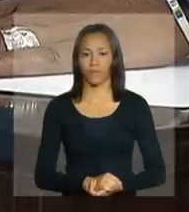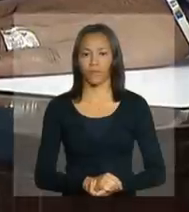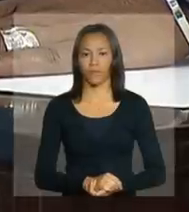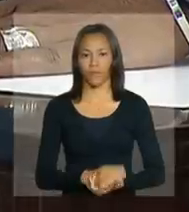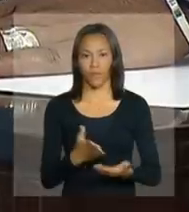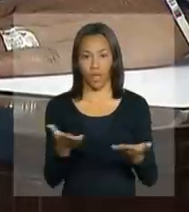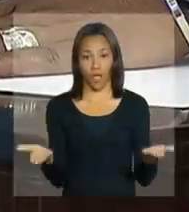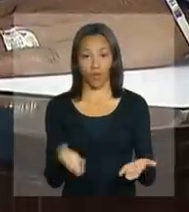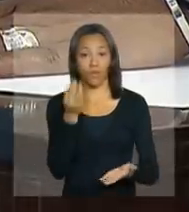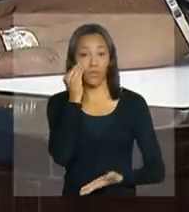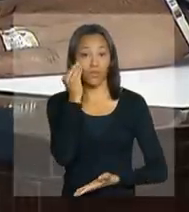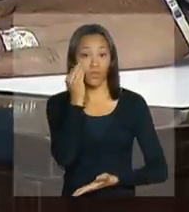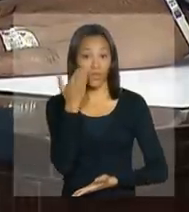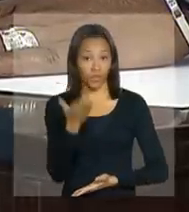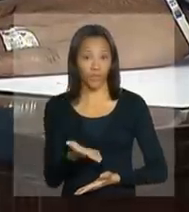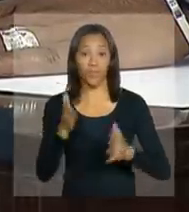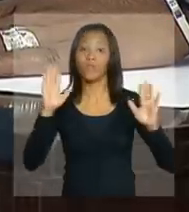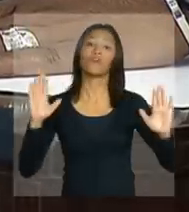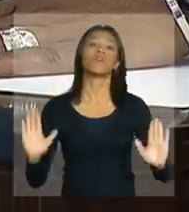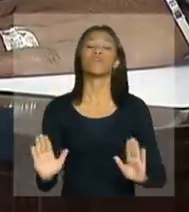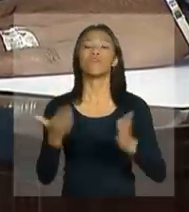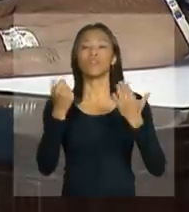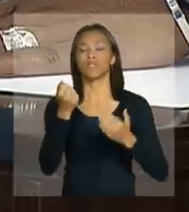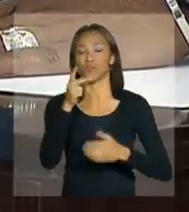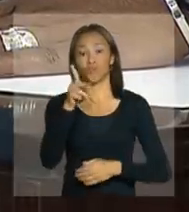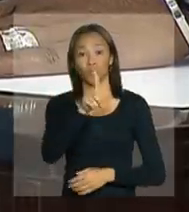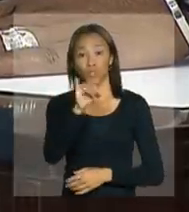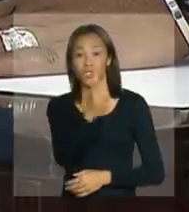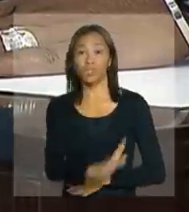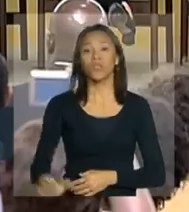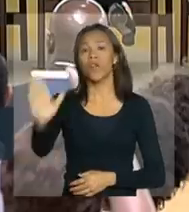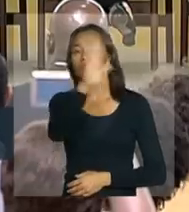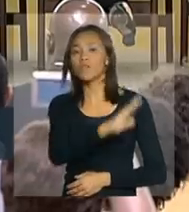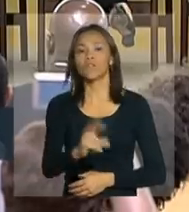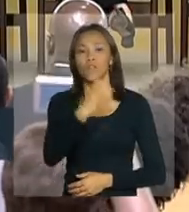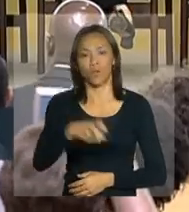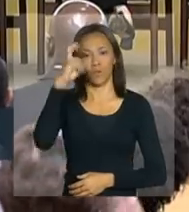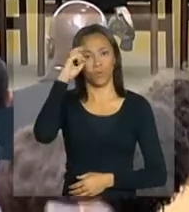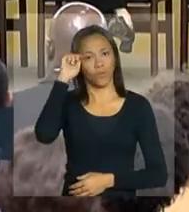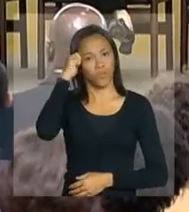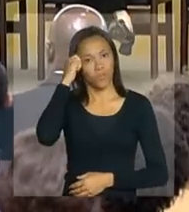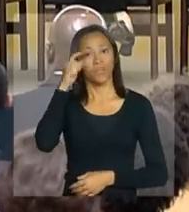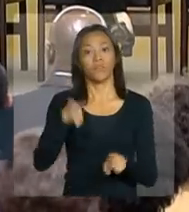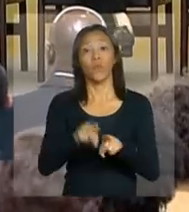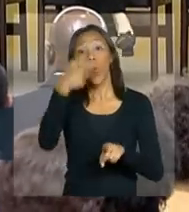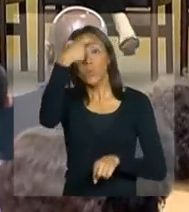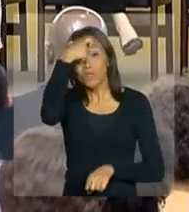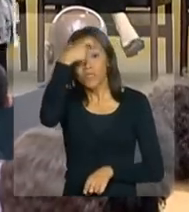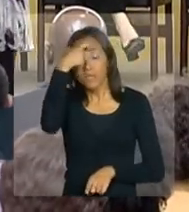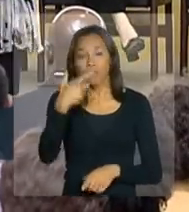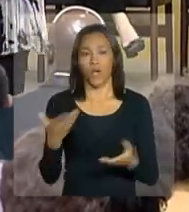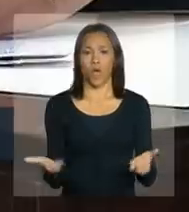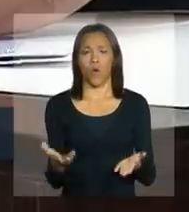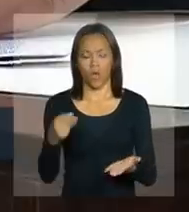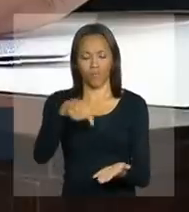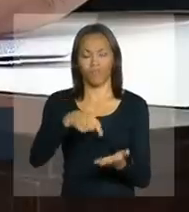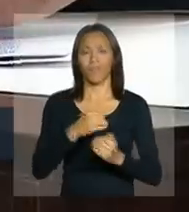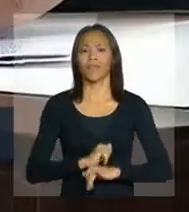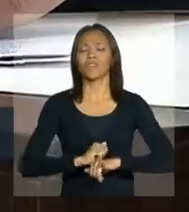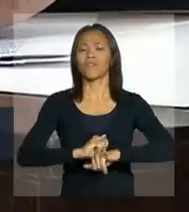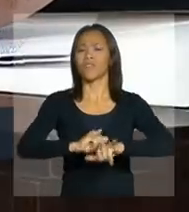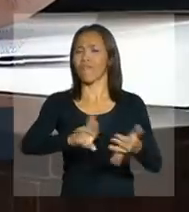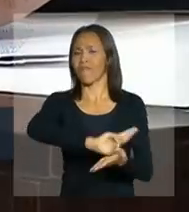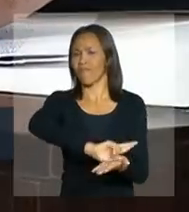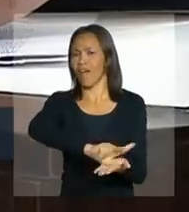você acompanha a cerimônia em comemoração ao dia nacional da consciência negra na ocasião estão sendo anunciadas várias